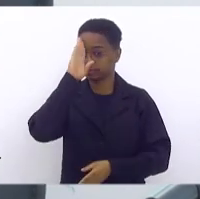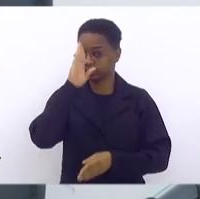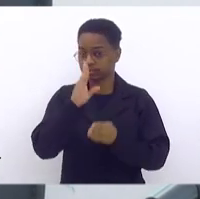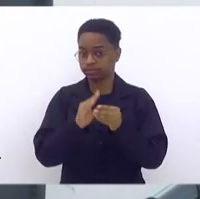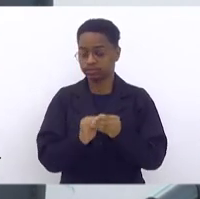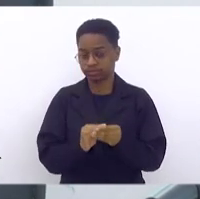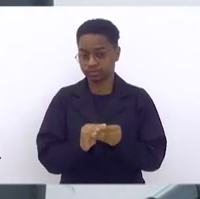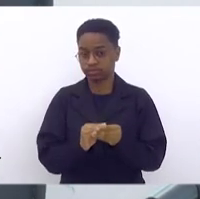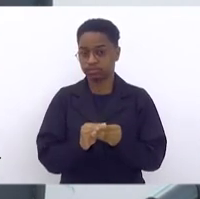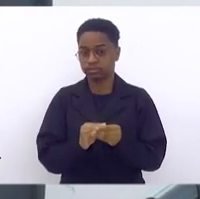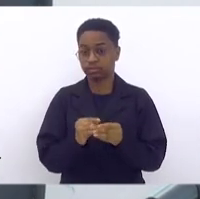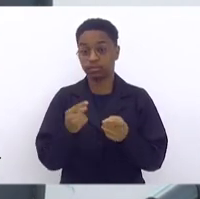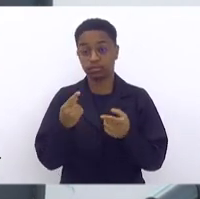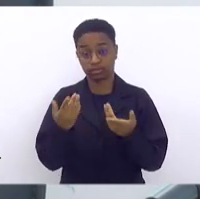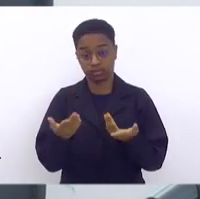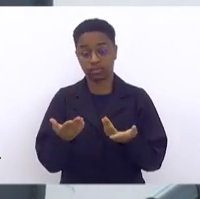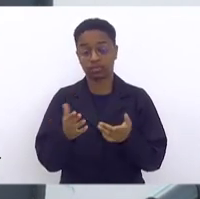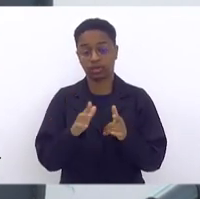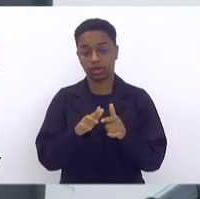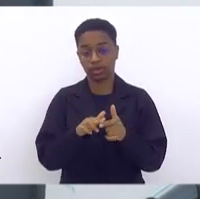entendimento. Foi com base